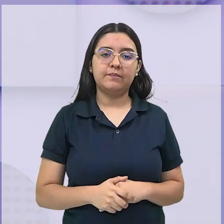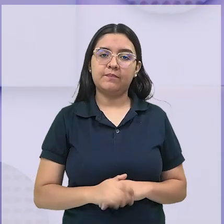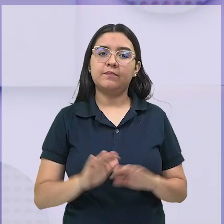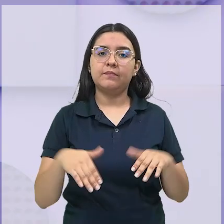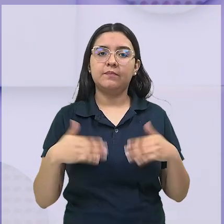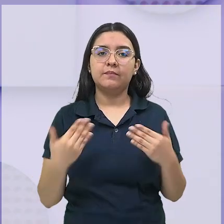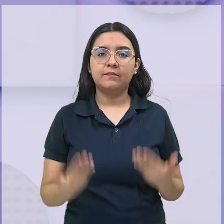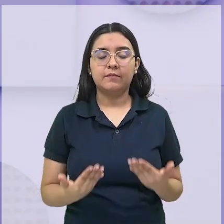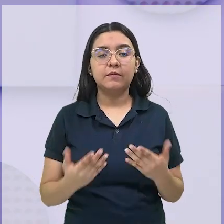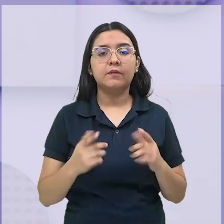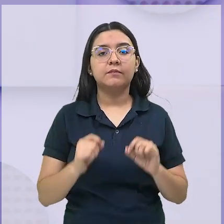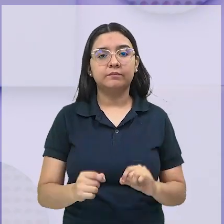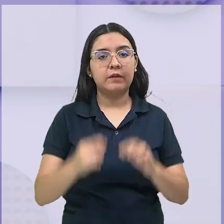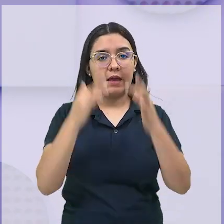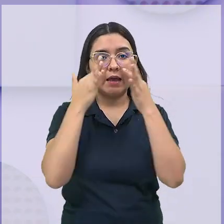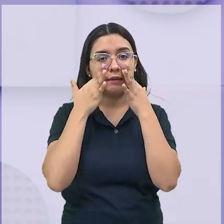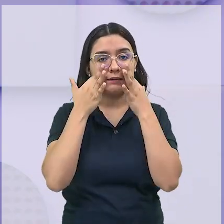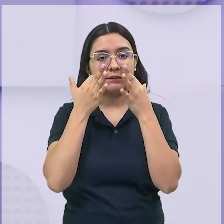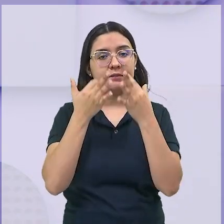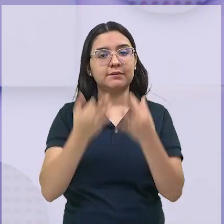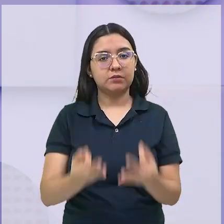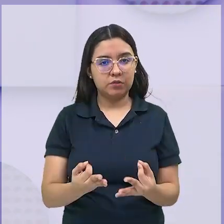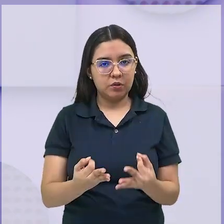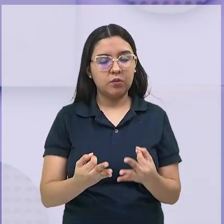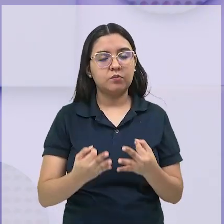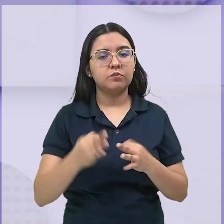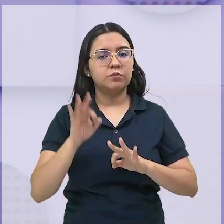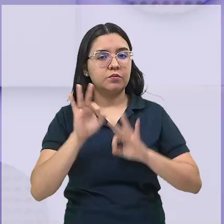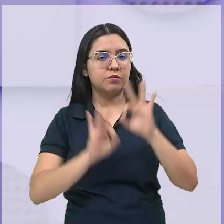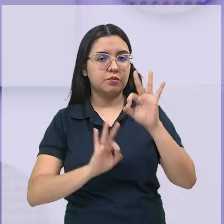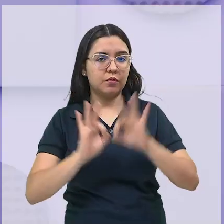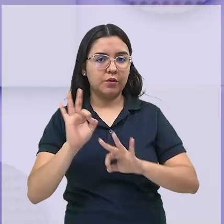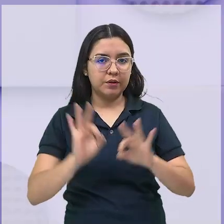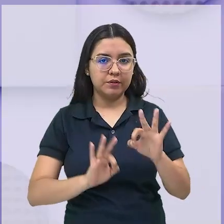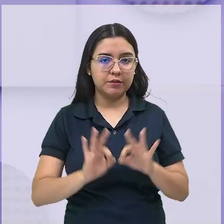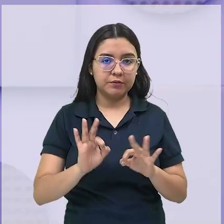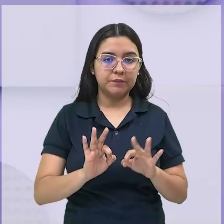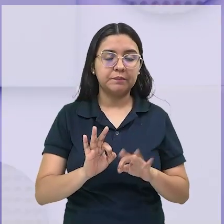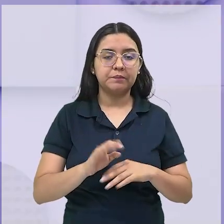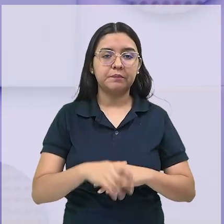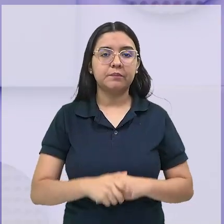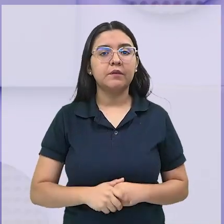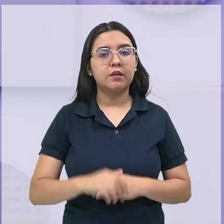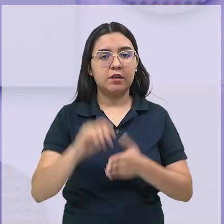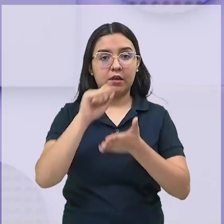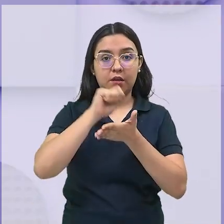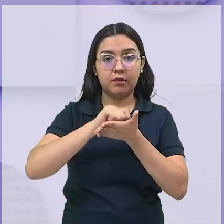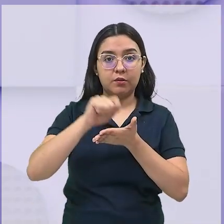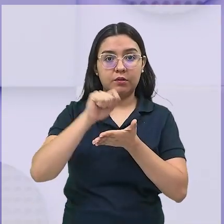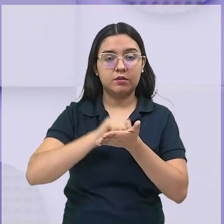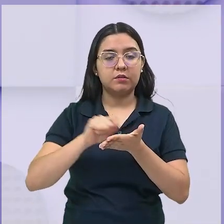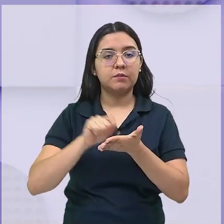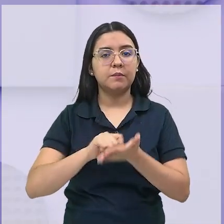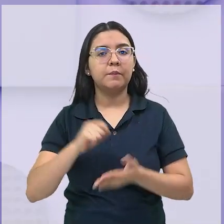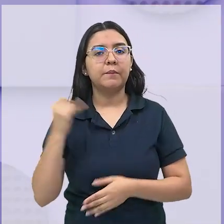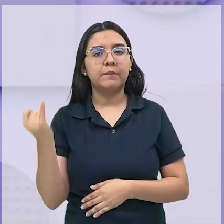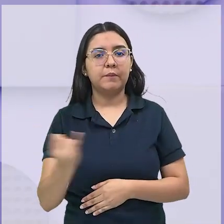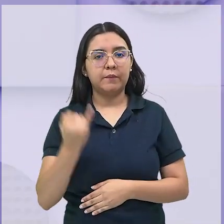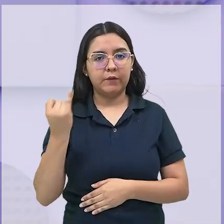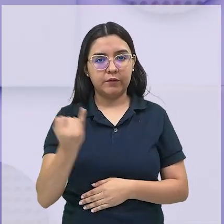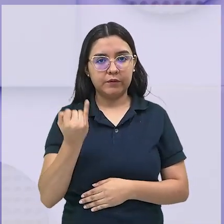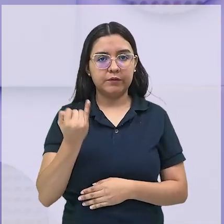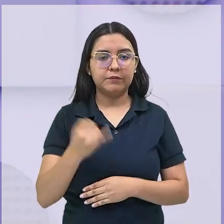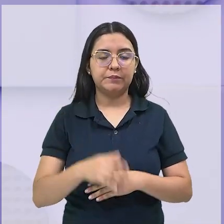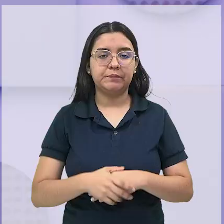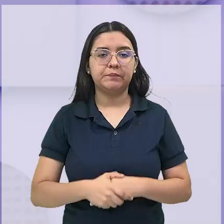Então, fique com muita atenção, pegue seu papel, sua caneta e faça as anotações mais importantes no decorrer